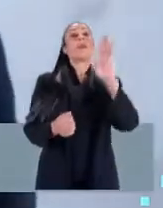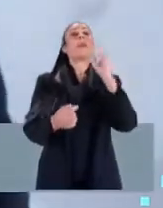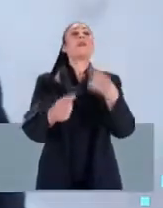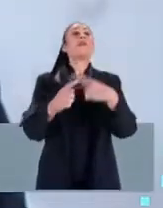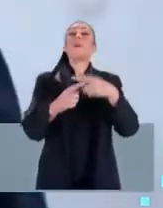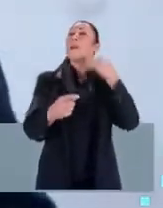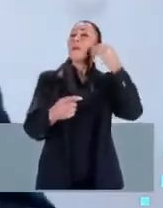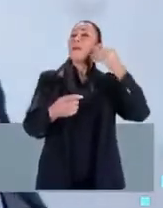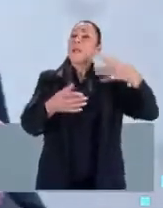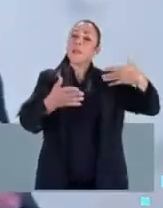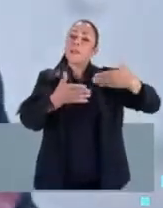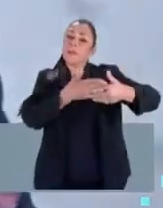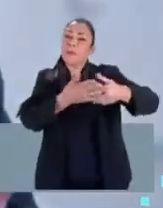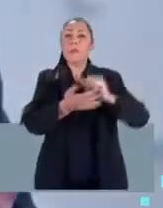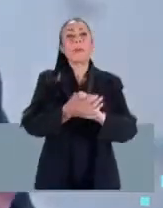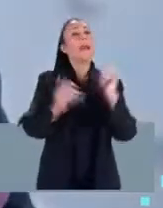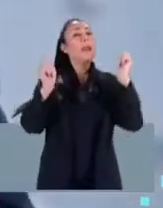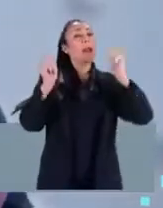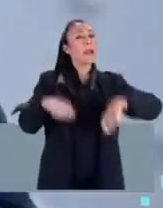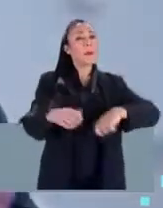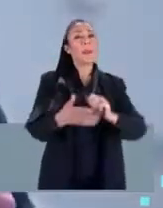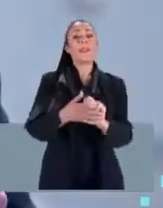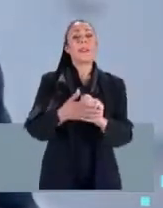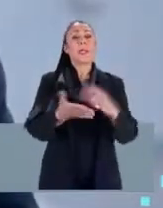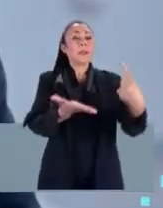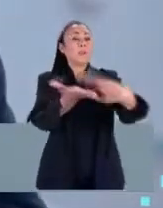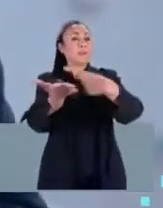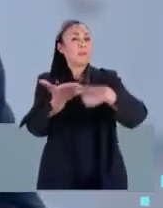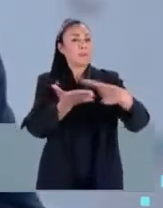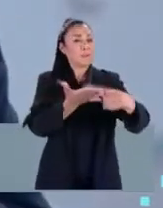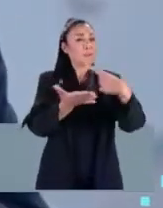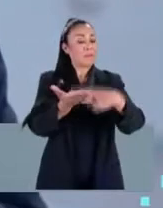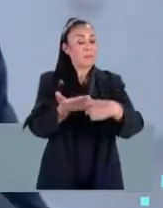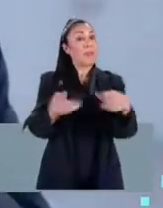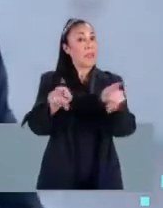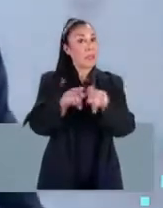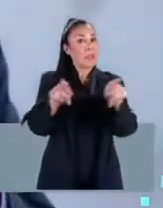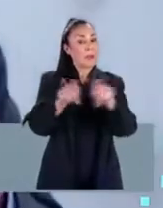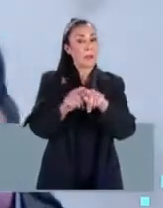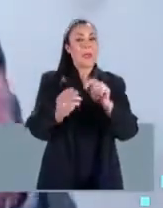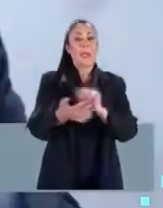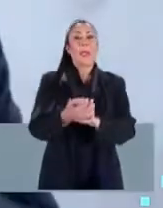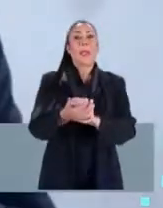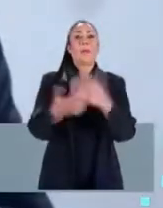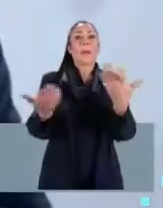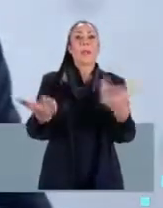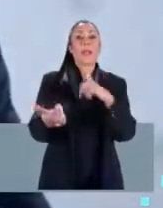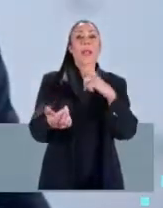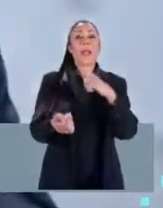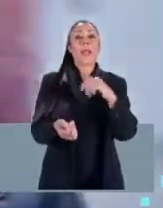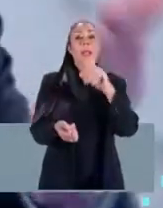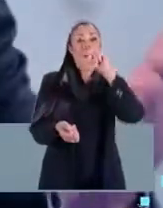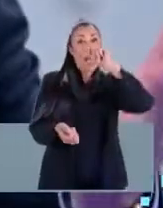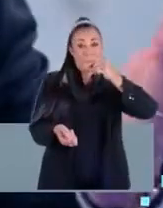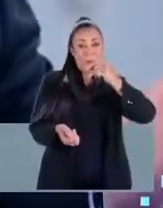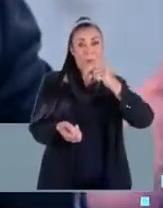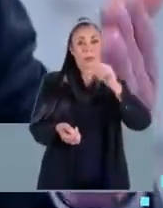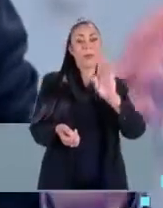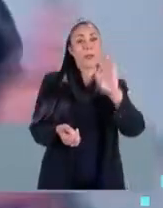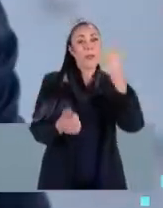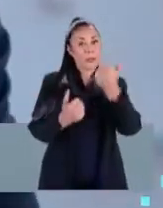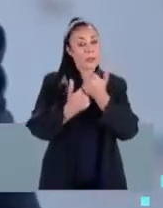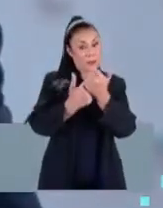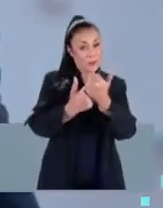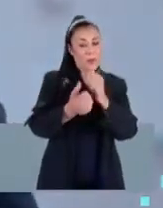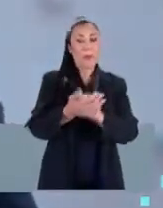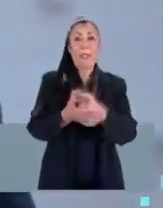acumulada, pela capacidade da construção da aliança que nós tivemos, inclusive trazendo o Alckmin para ser o meu candidato a vice, o Alckmin que foi